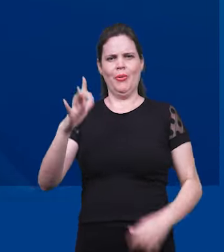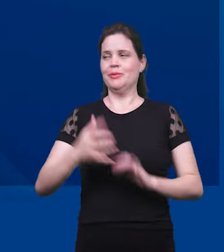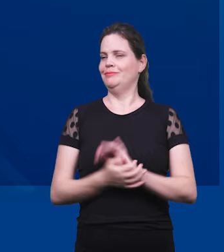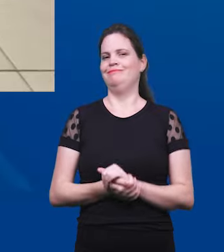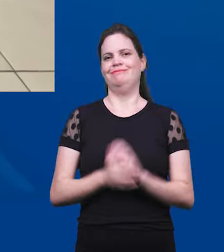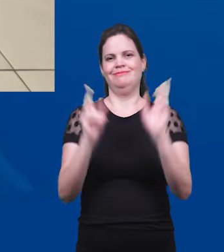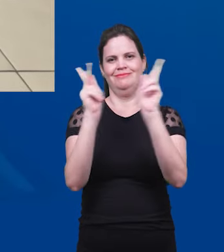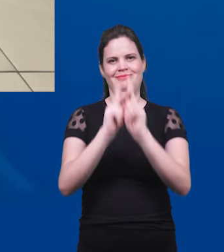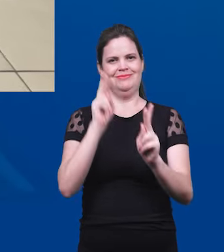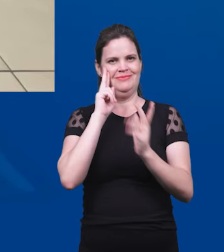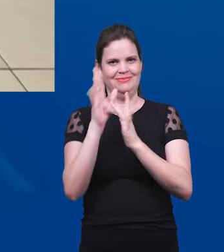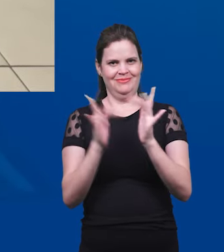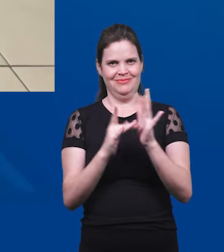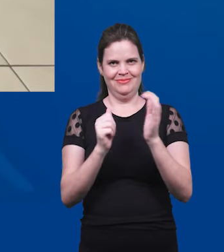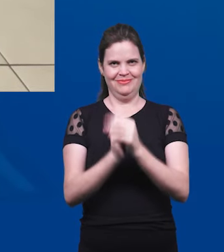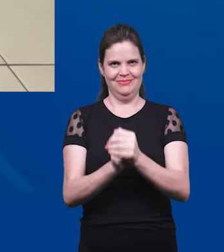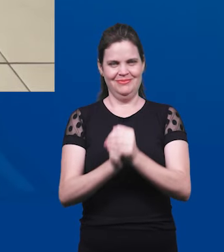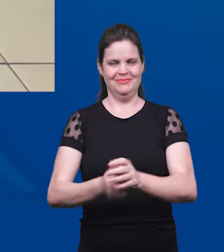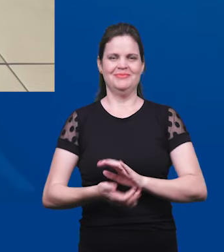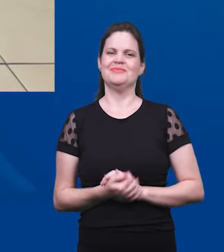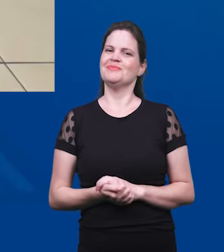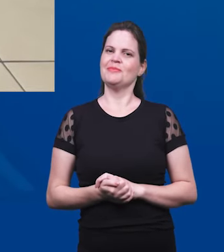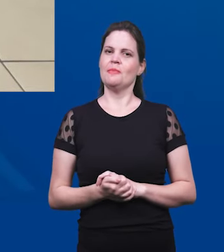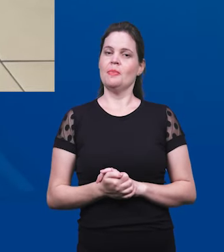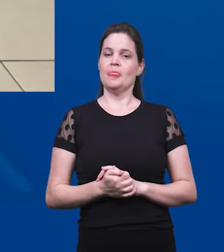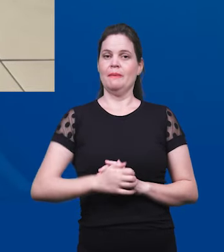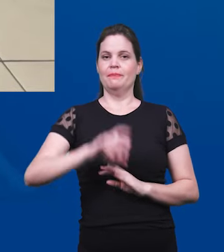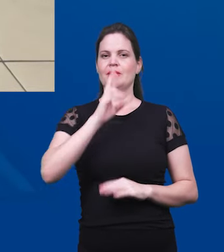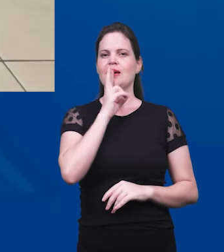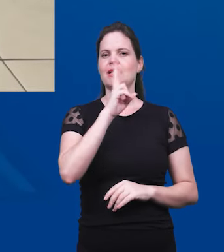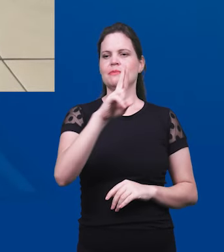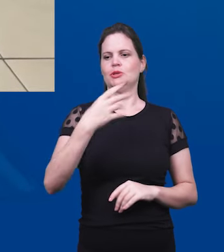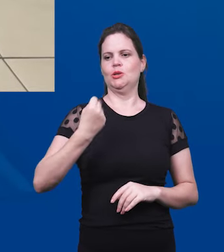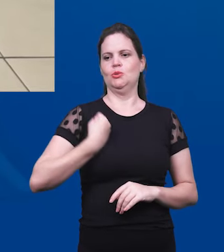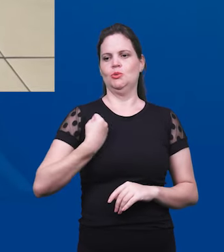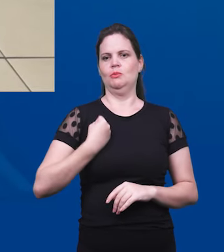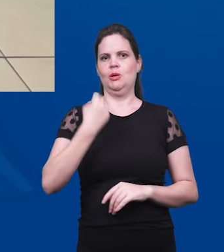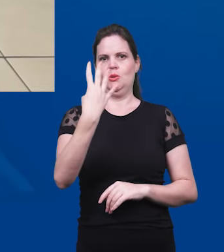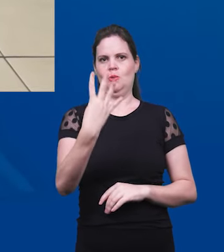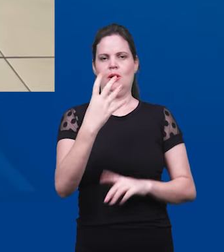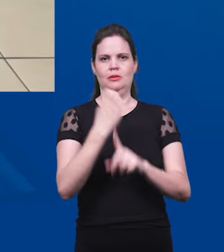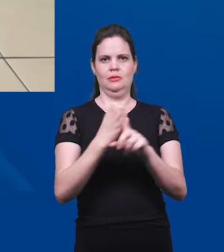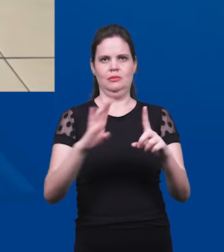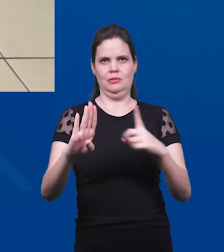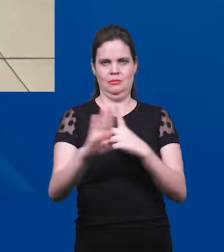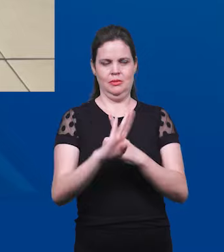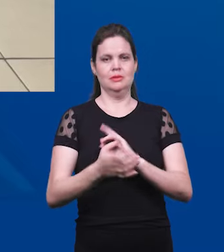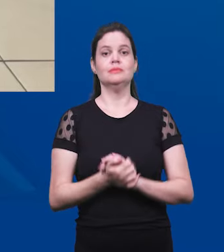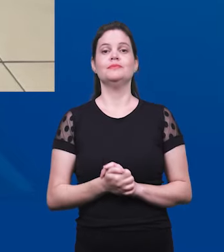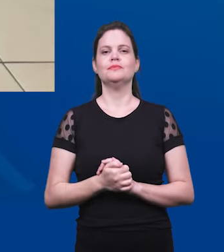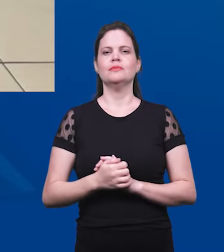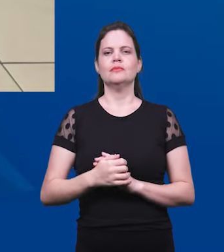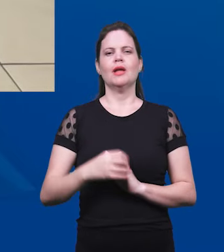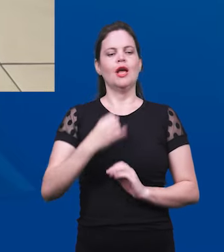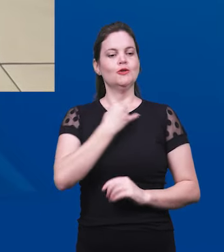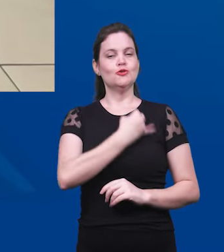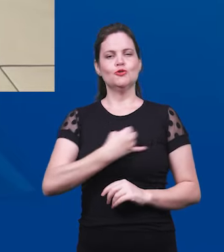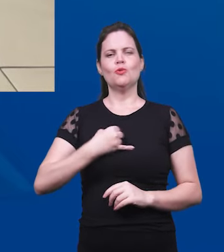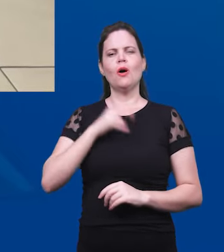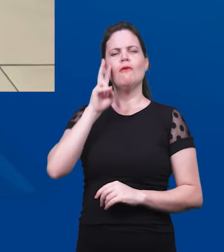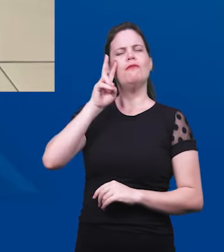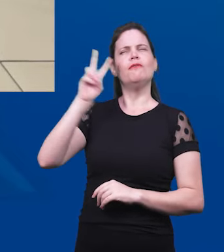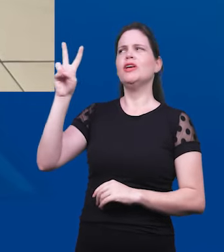Senhor Jesus. 3. Respondendo à pergunta 4 da EBD. João